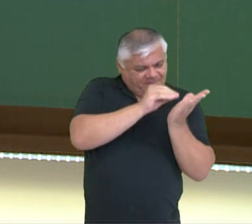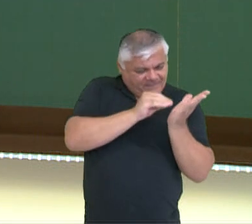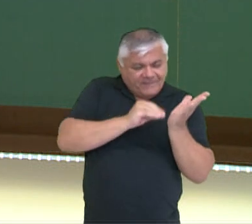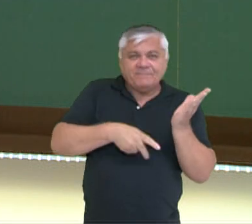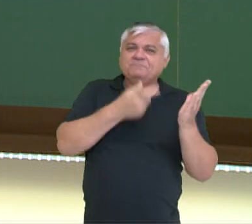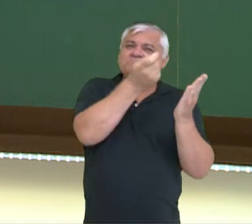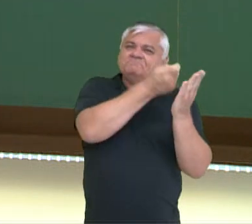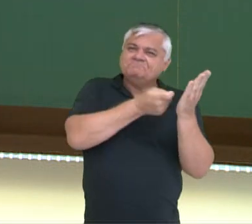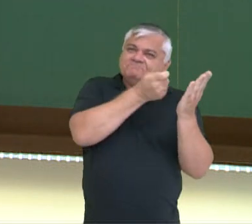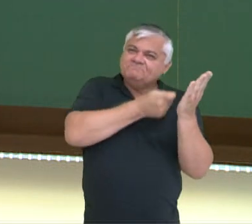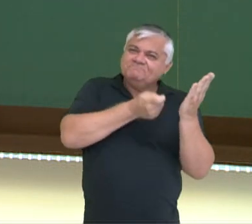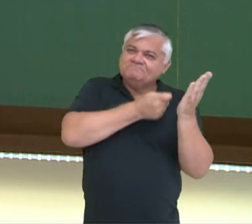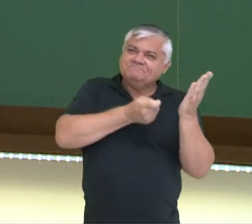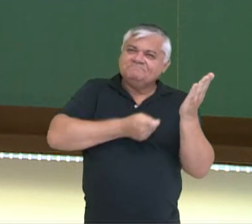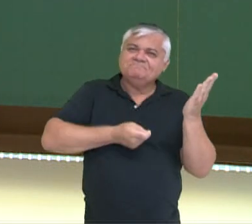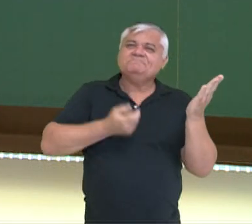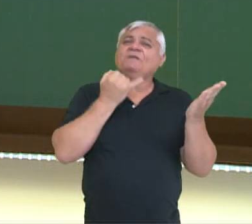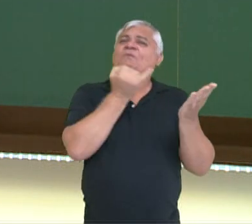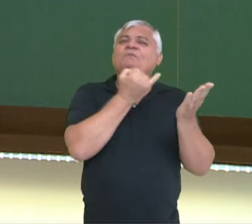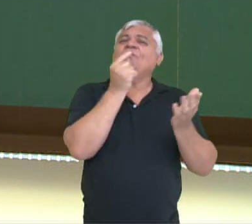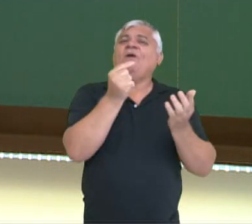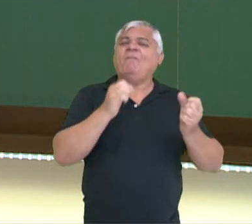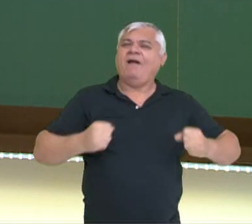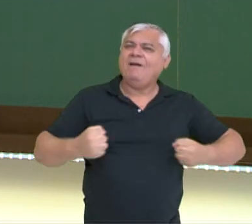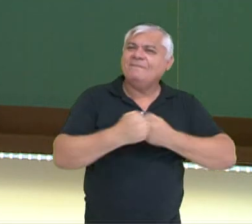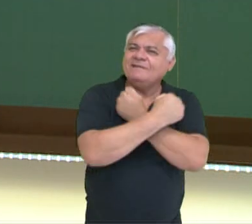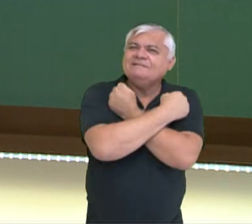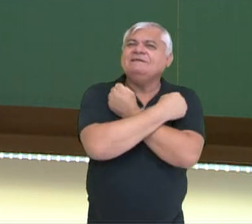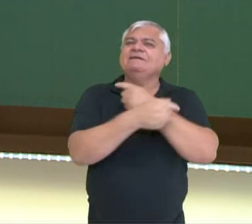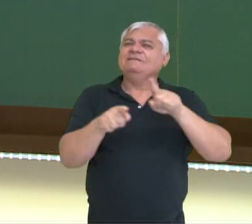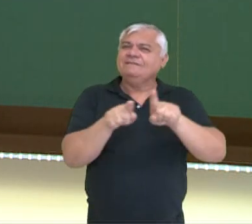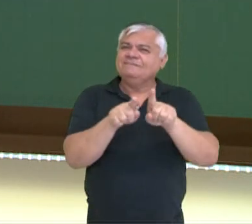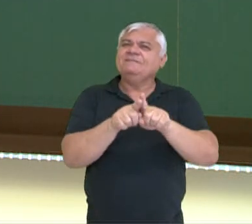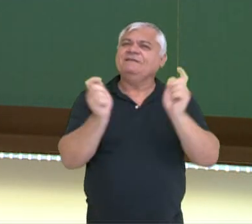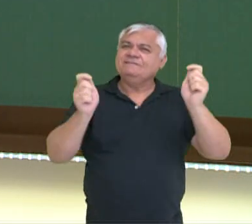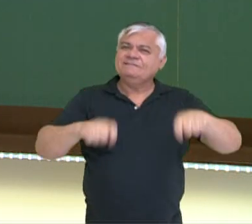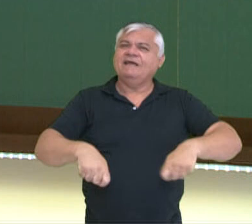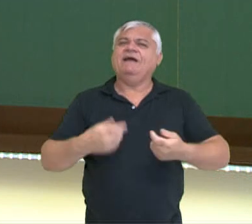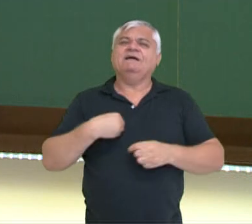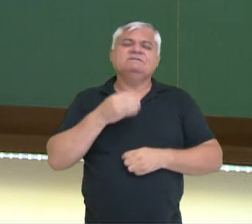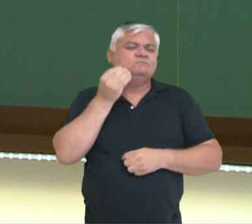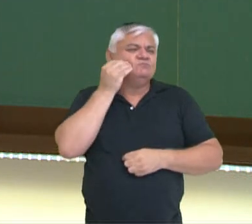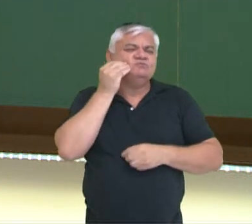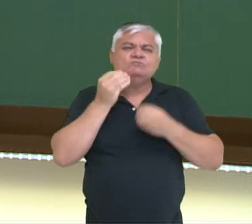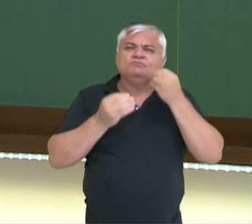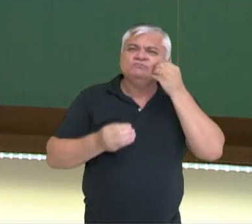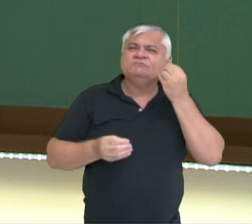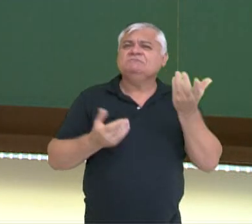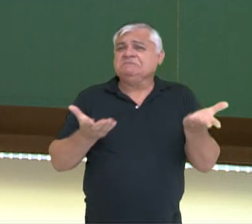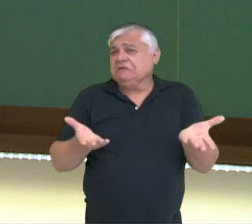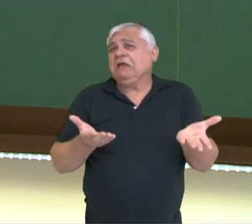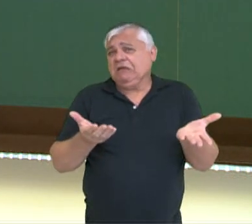não temos com quem compartilhar, abraçar, né? Deixar-se beijar, fala também,